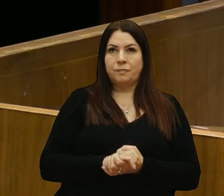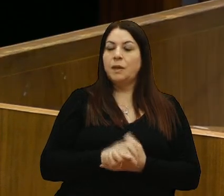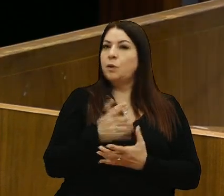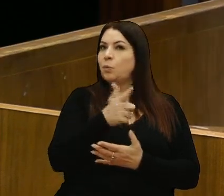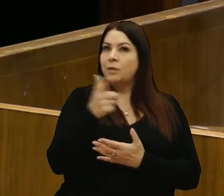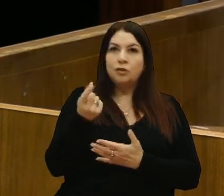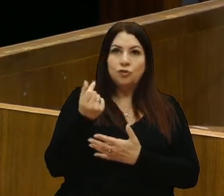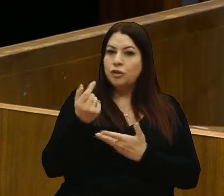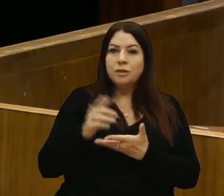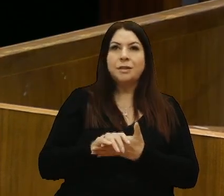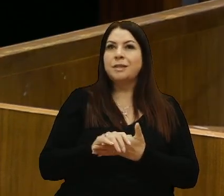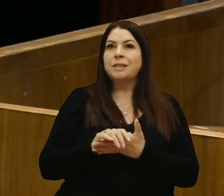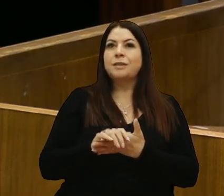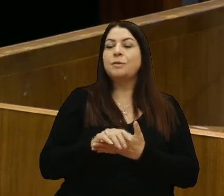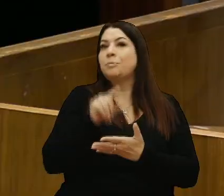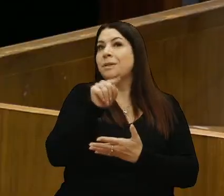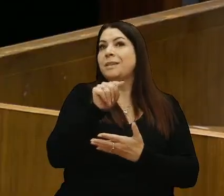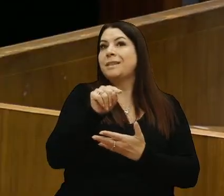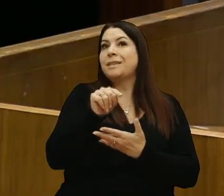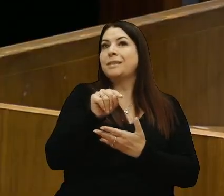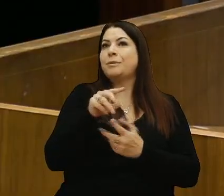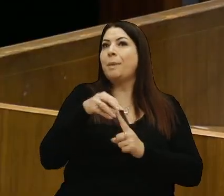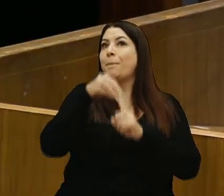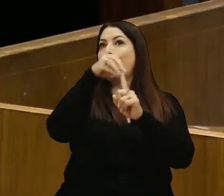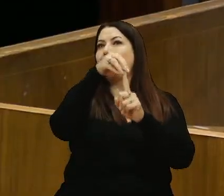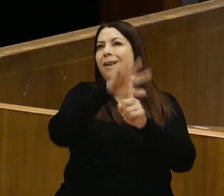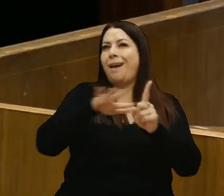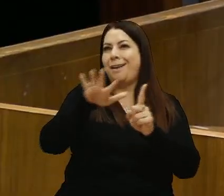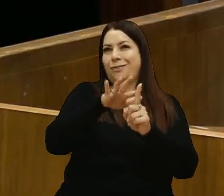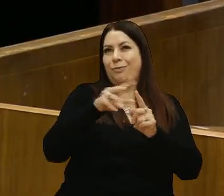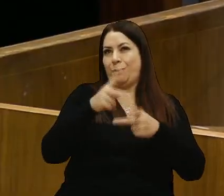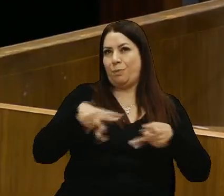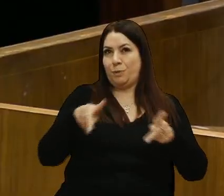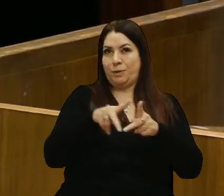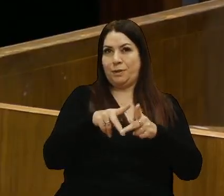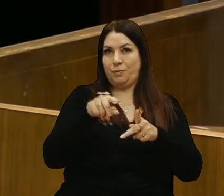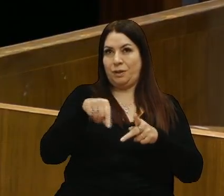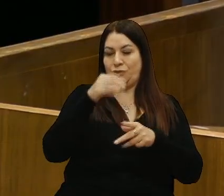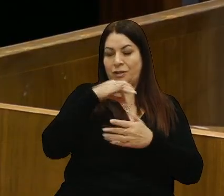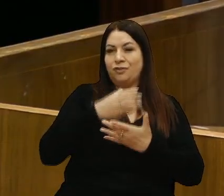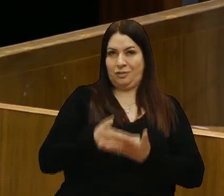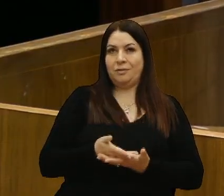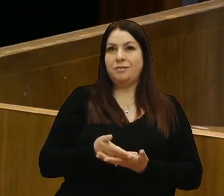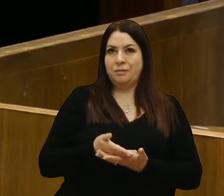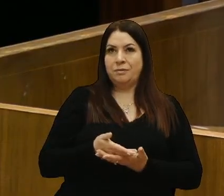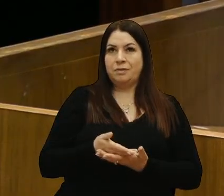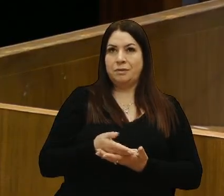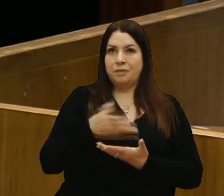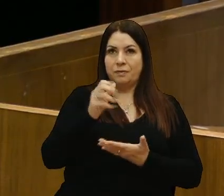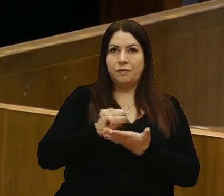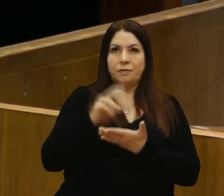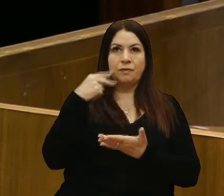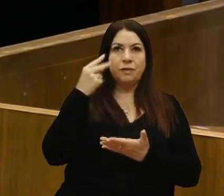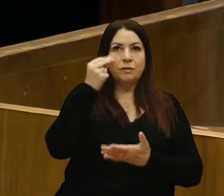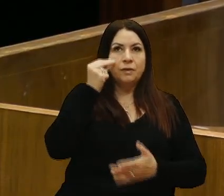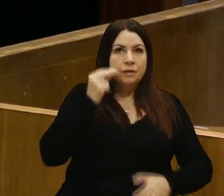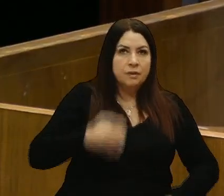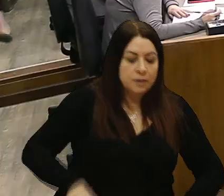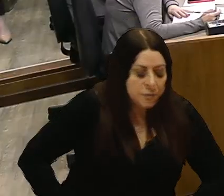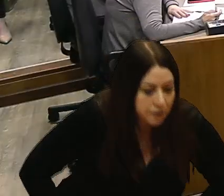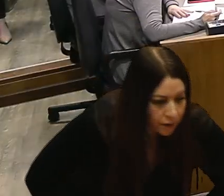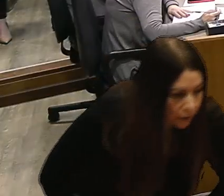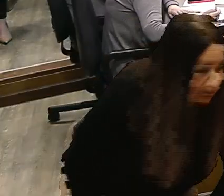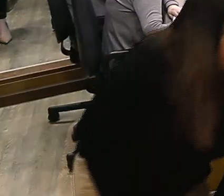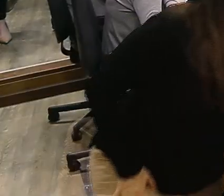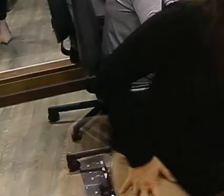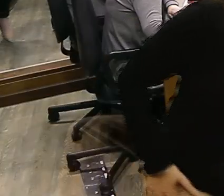Não tem dinheiro para aquilo que é prioridade para a população caxiense. Sua parte, vereador Libardi. Eu acho que